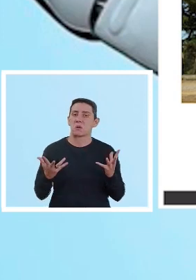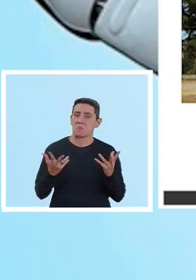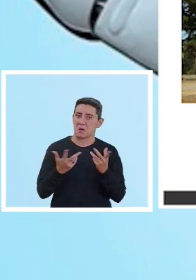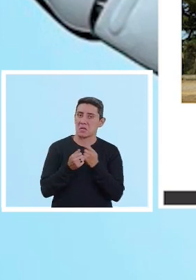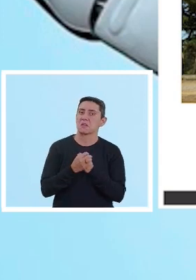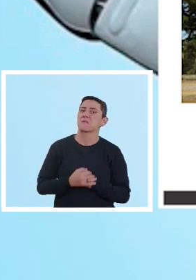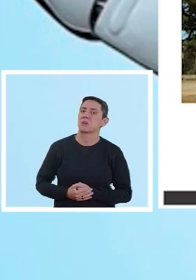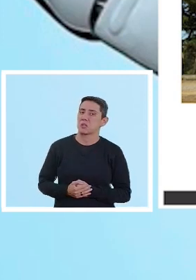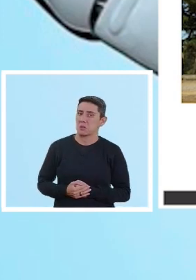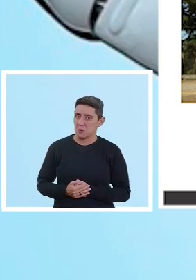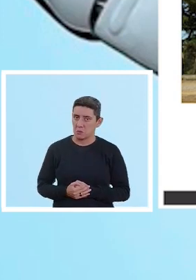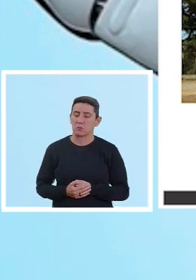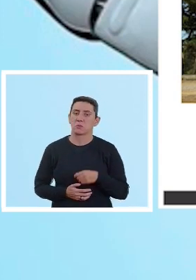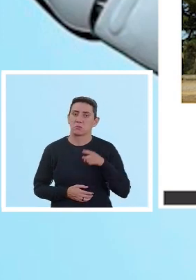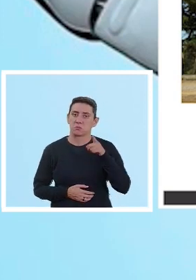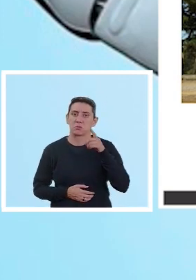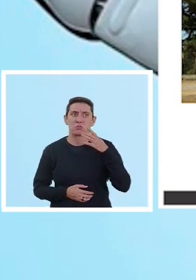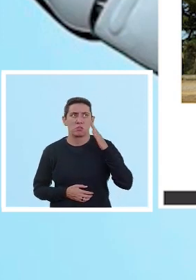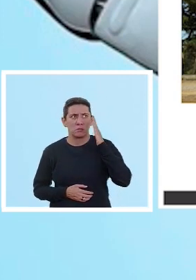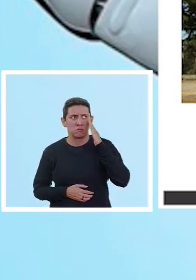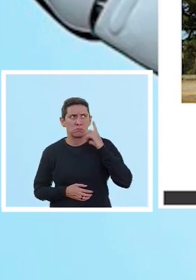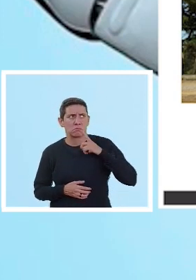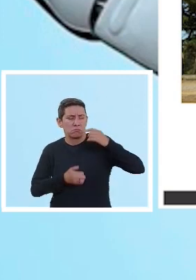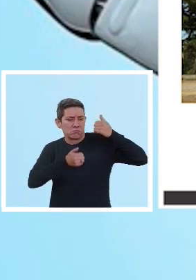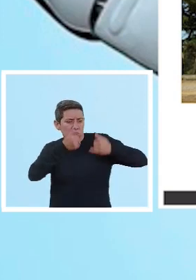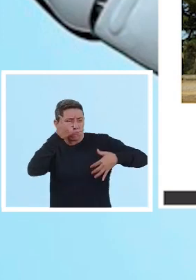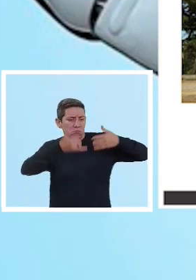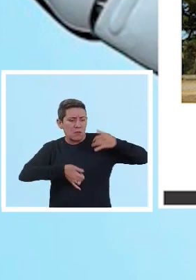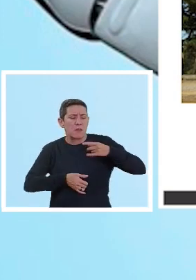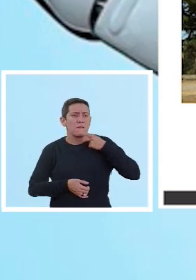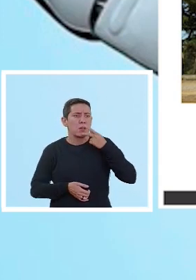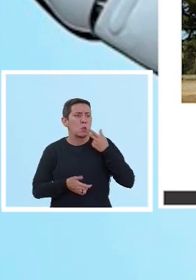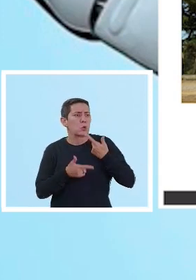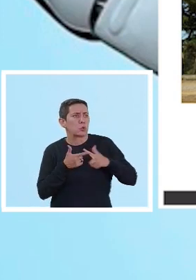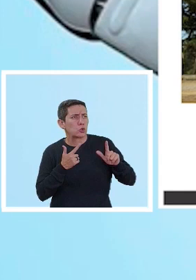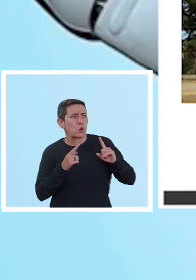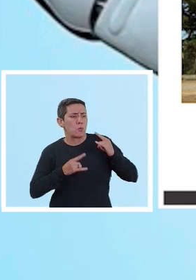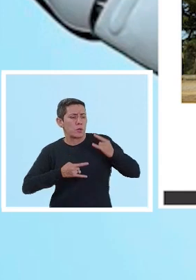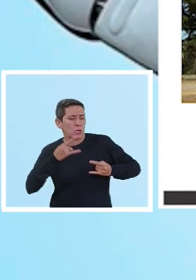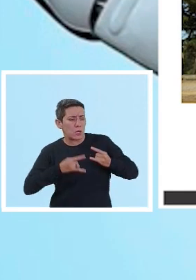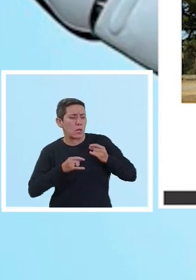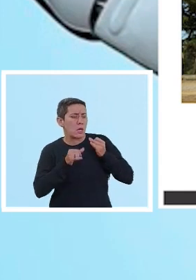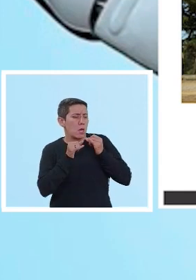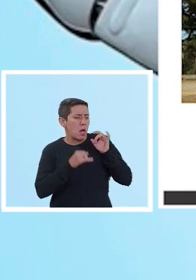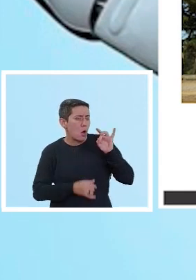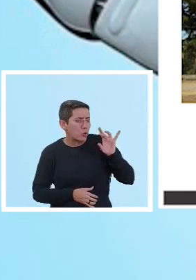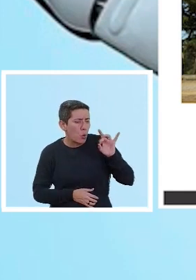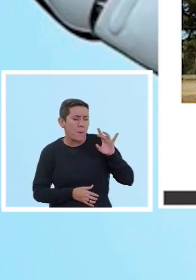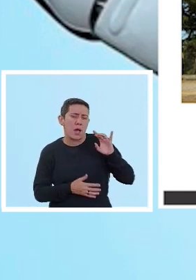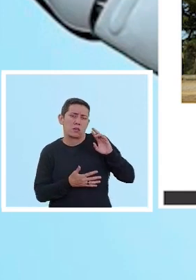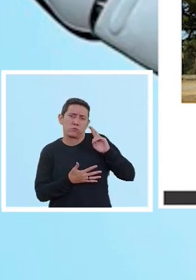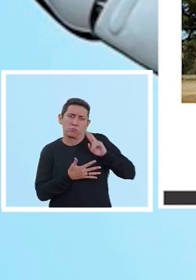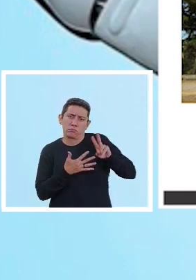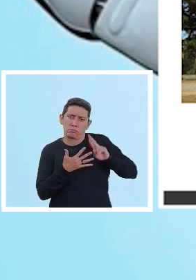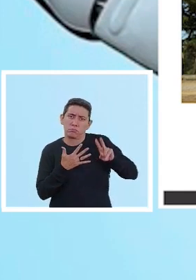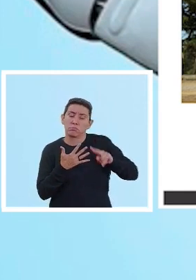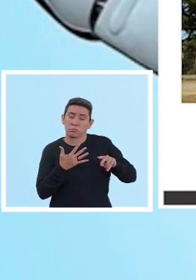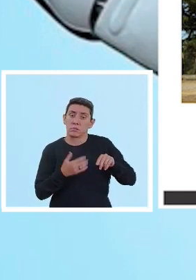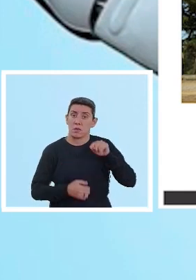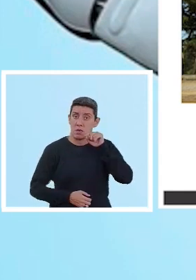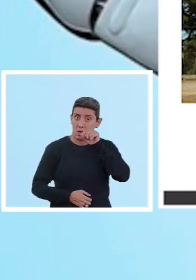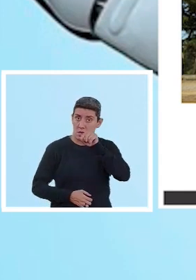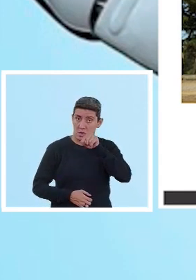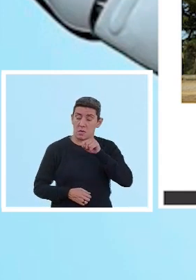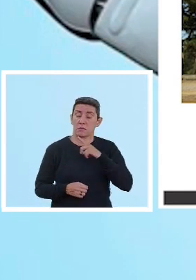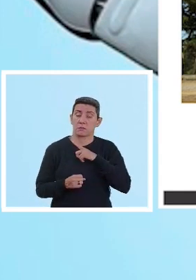o link aí com tantos o conceito de automação que o senhor citou durante sua fala eu gostaria de dizer que esse episódio elétrica